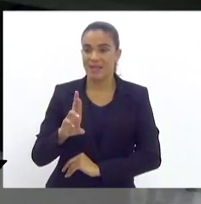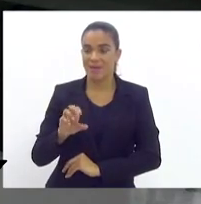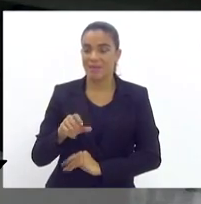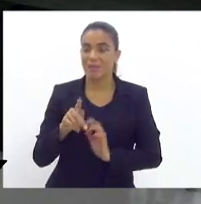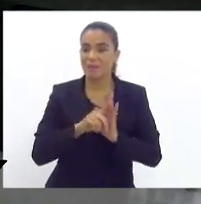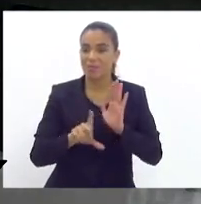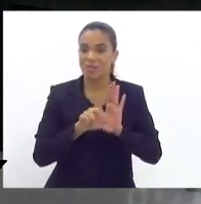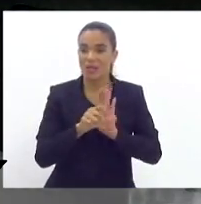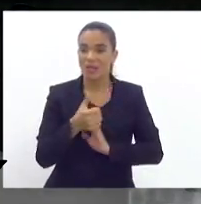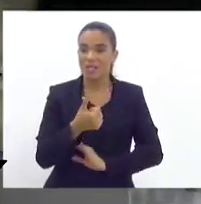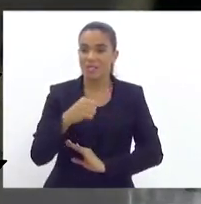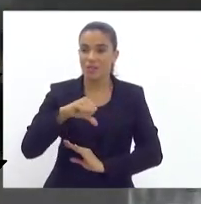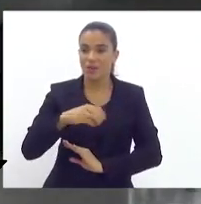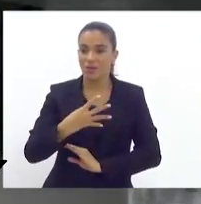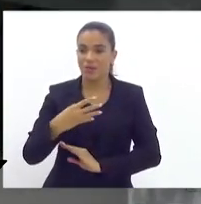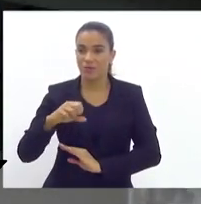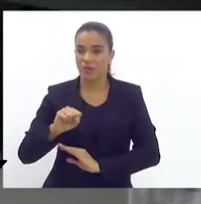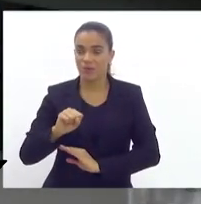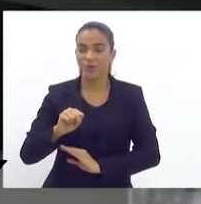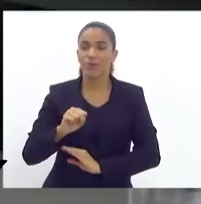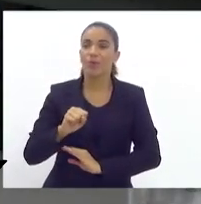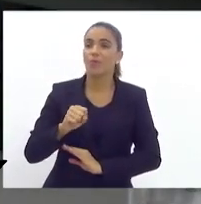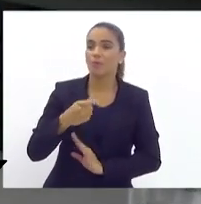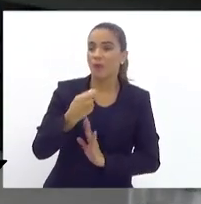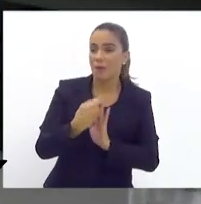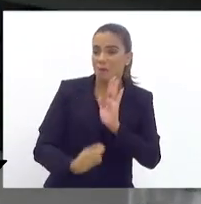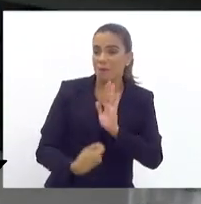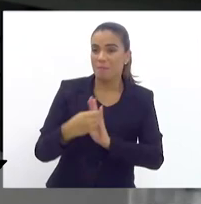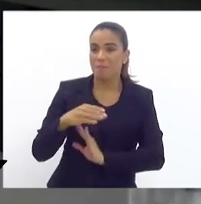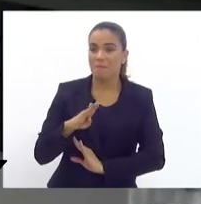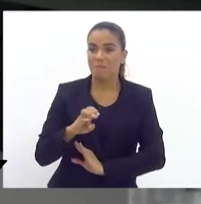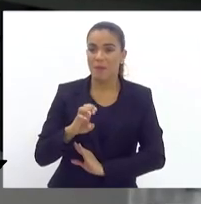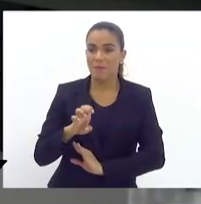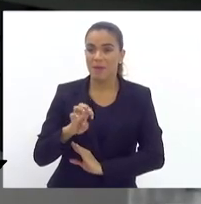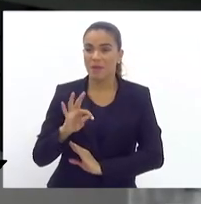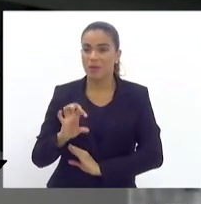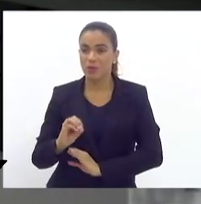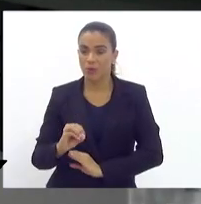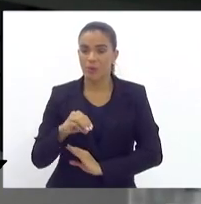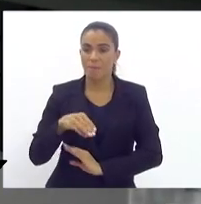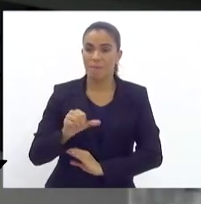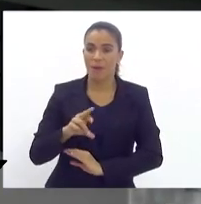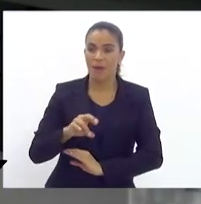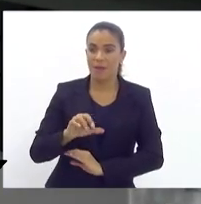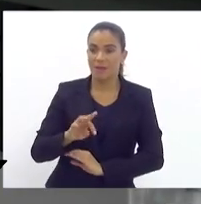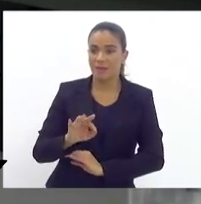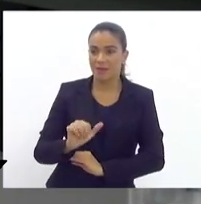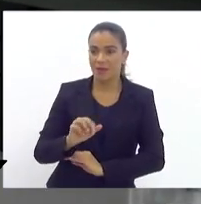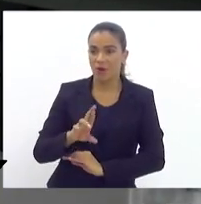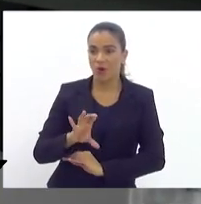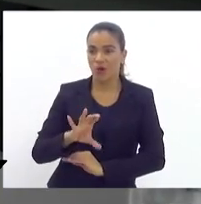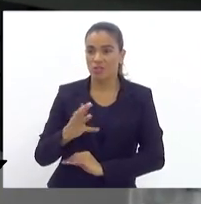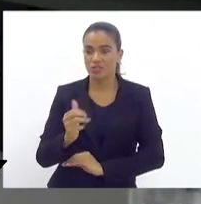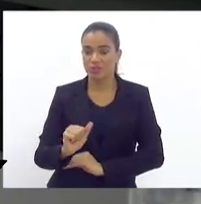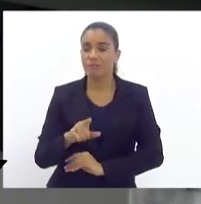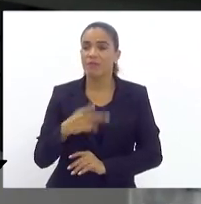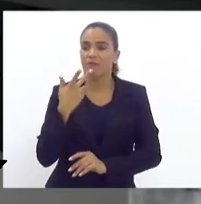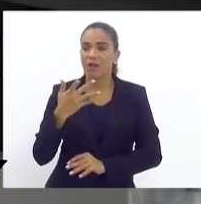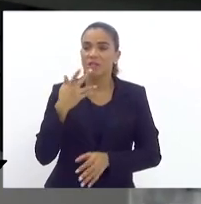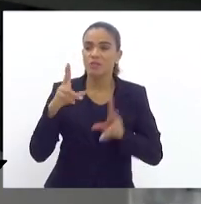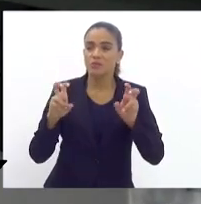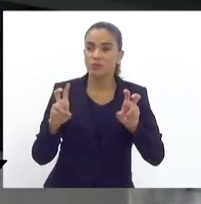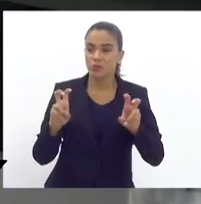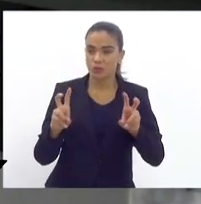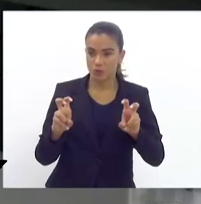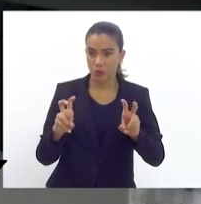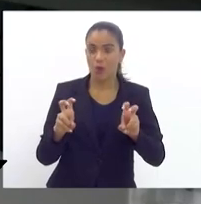lei 1948, de autoria dos deputados Bebeto, Carlos Macedo, Marta Rocha e Thiago Pampolha, que dispõe sobre a